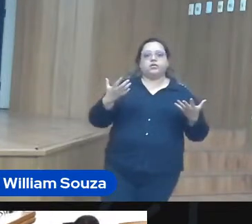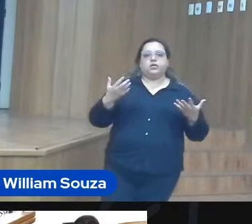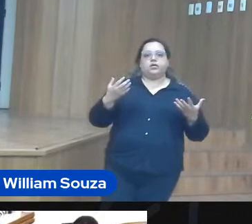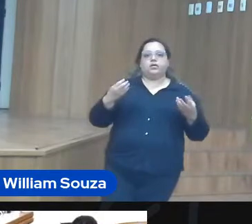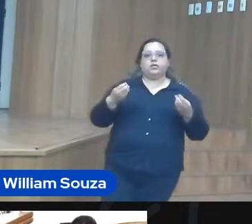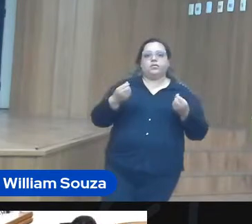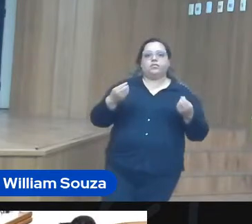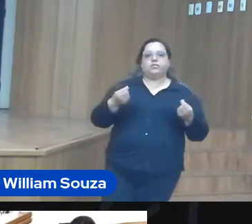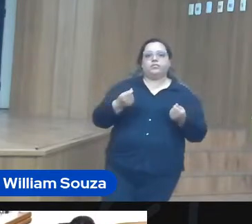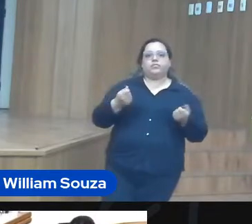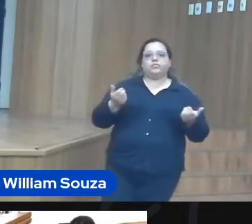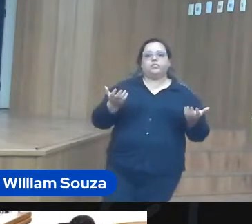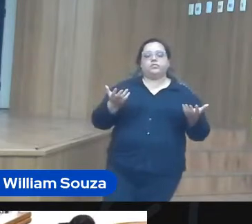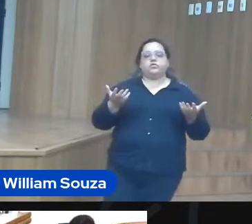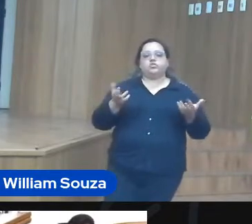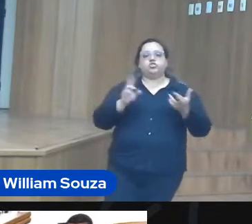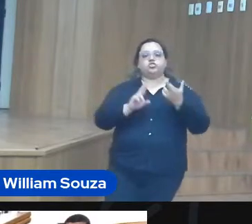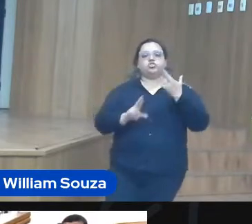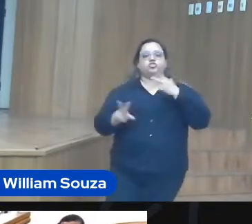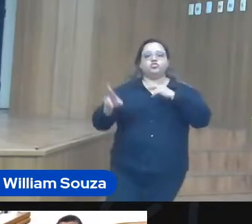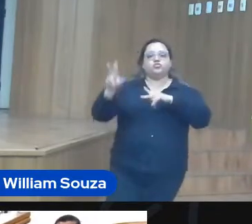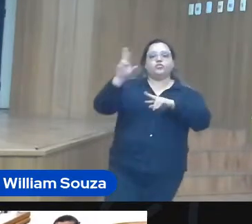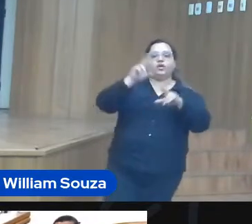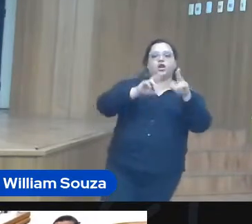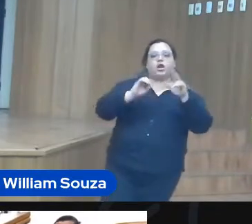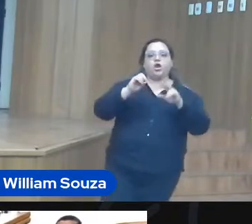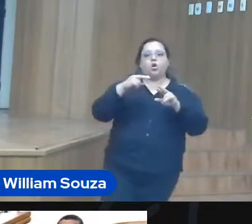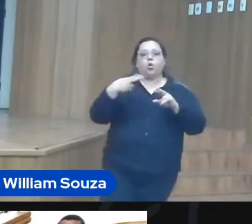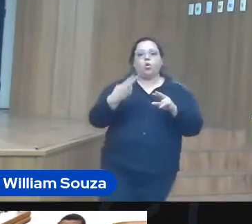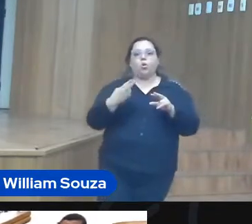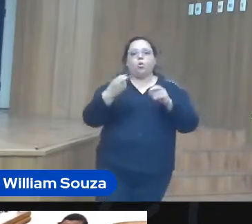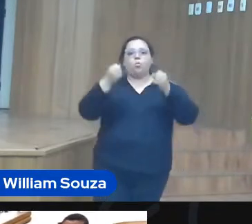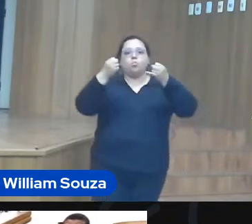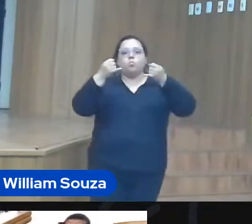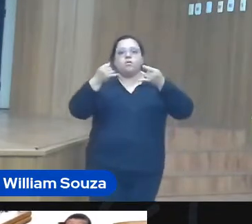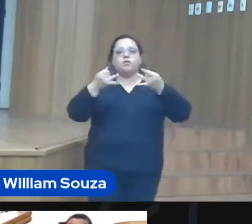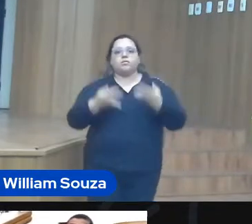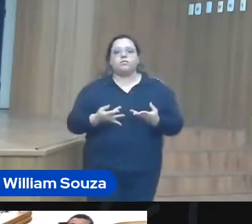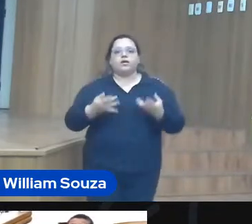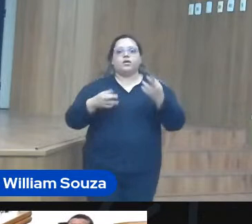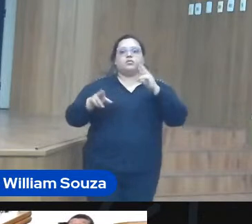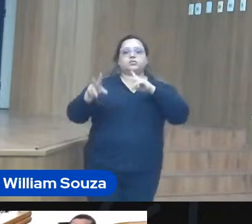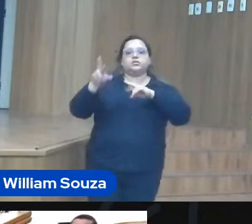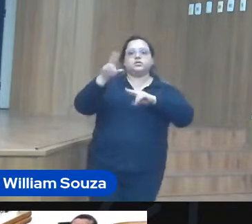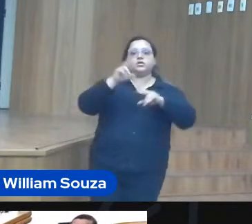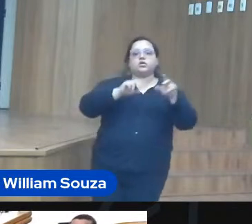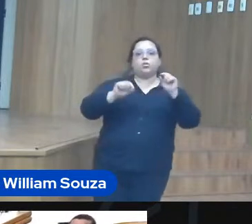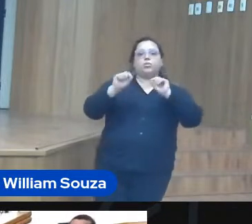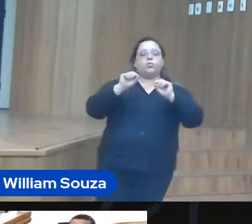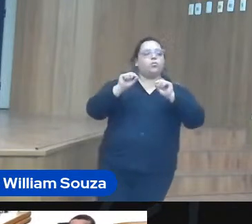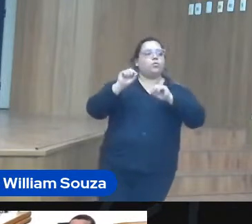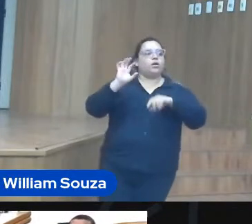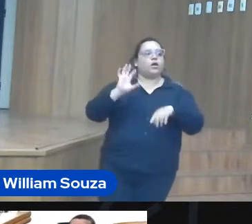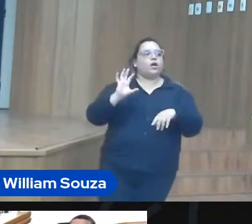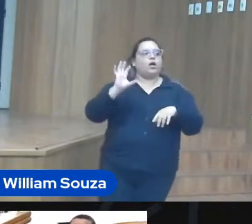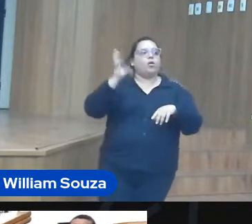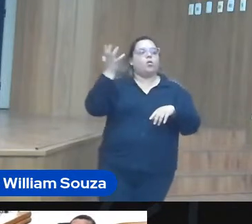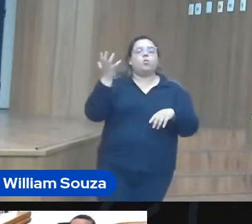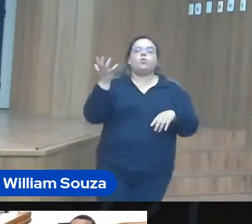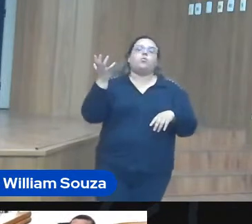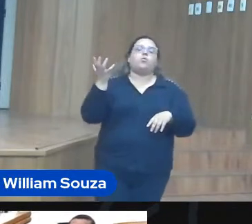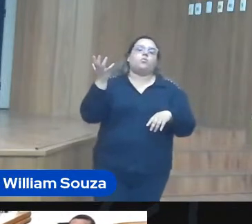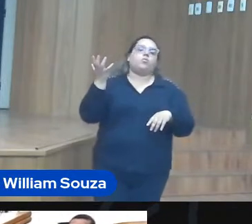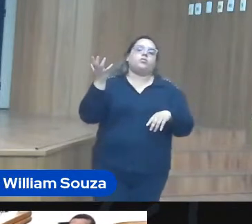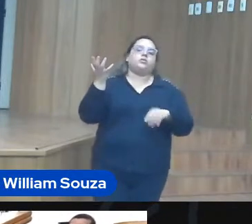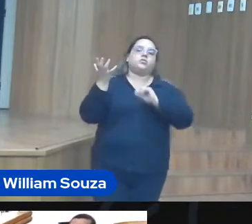uma maneira distinta ou alguma explicação distinta sobre o que acontece com